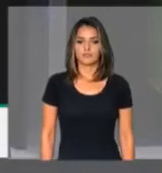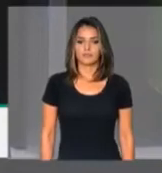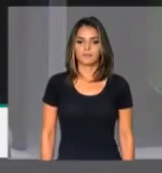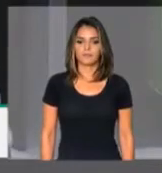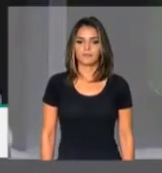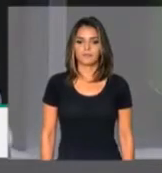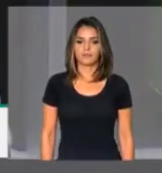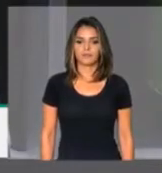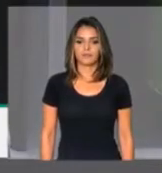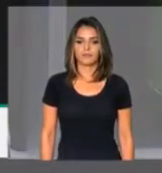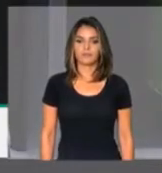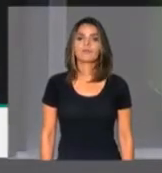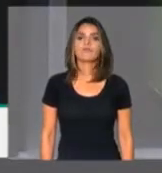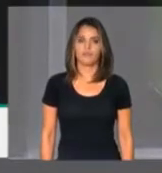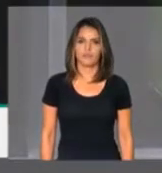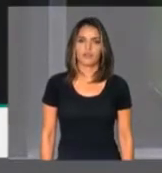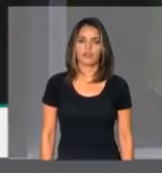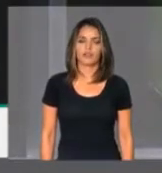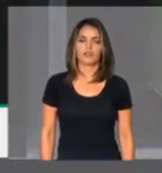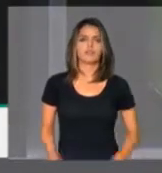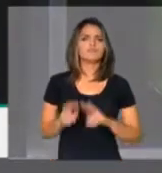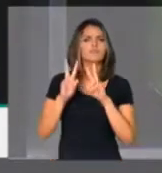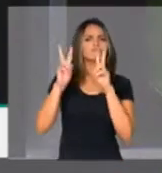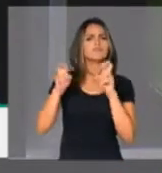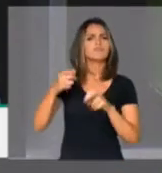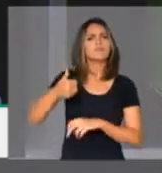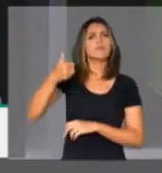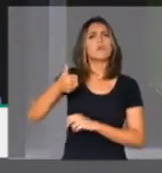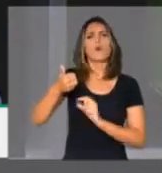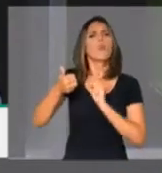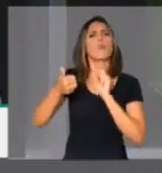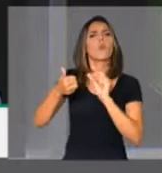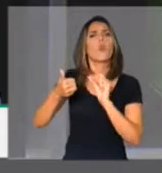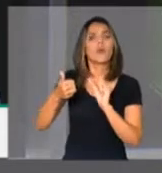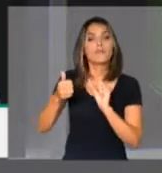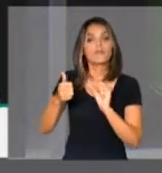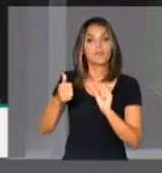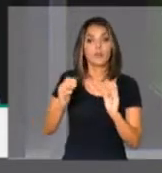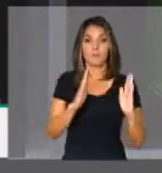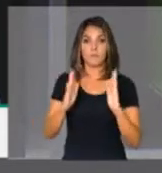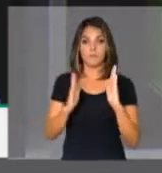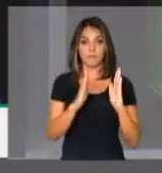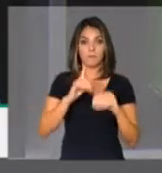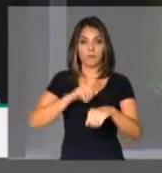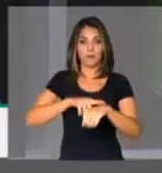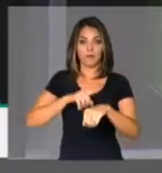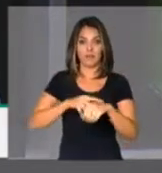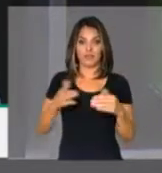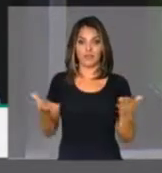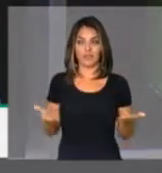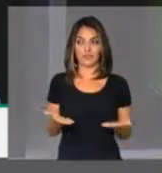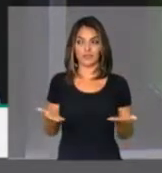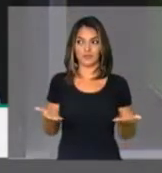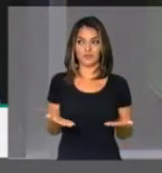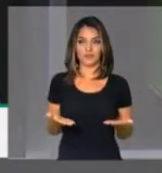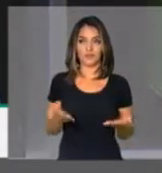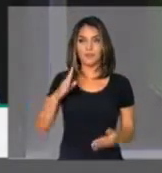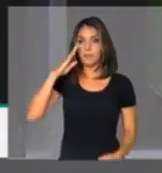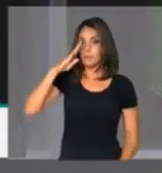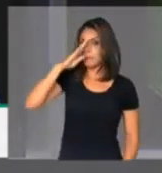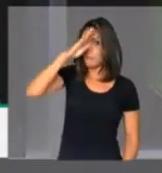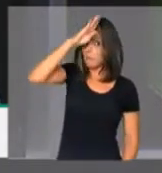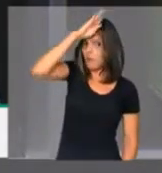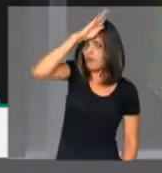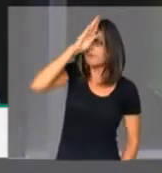Primeira questão que eu queria colocar é que nesse momento em que